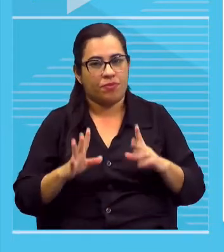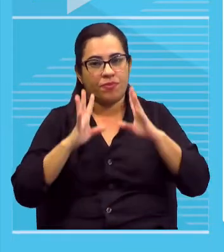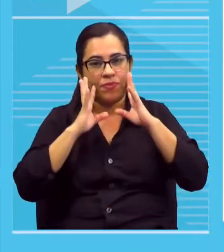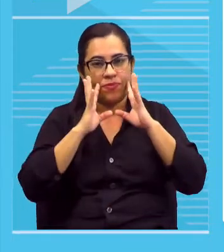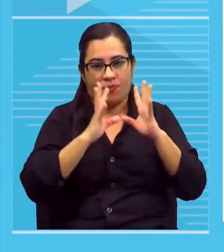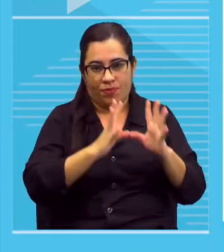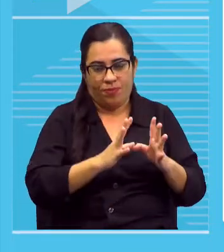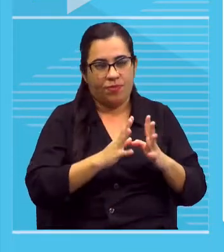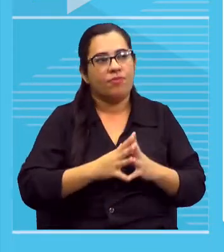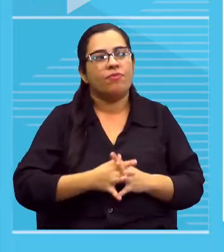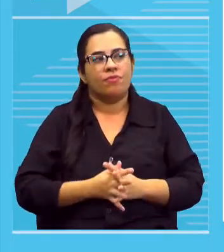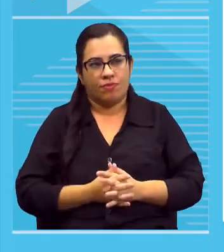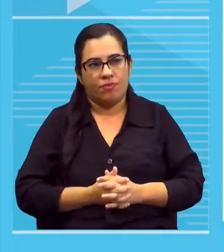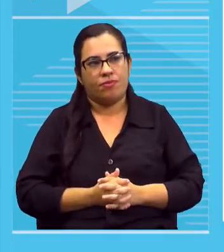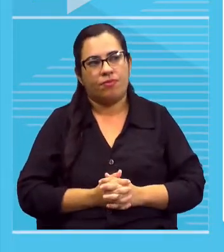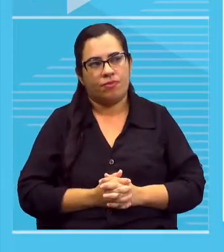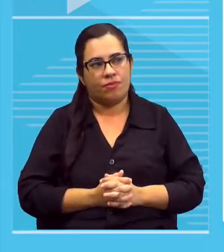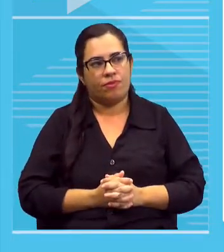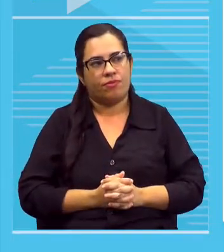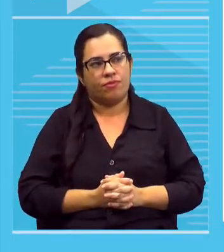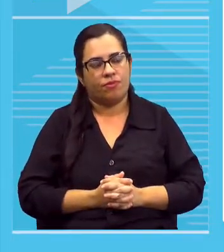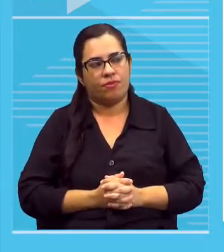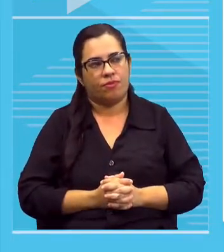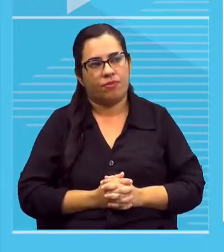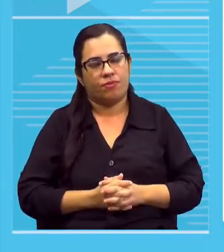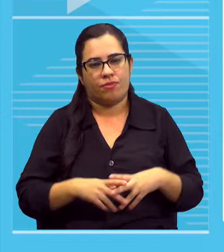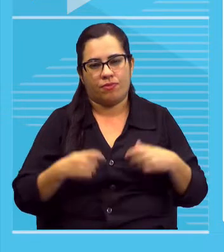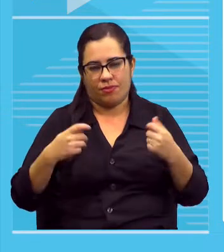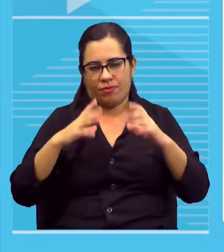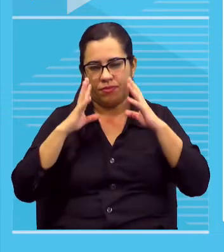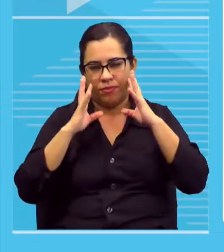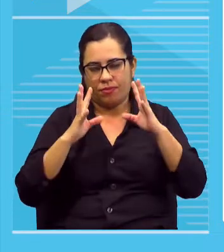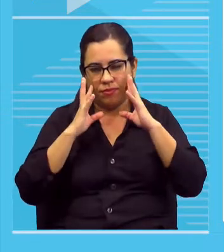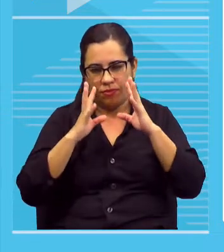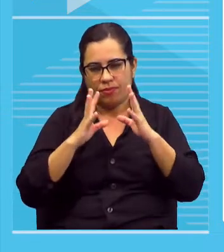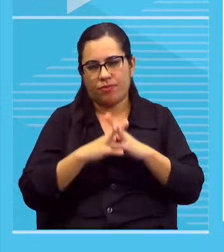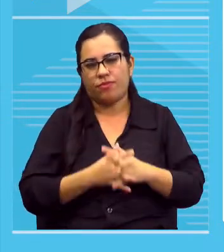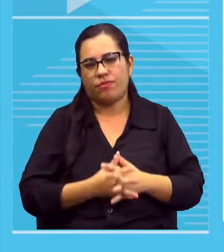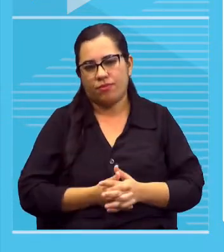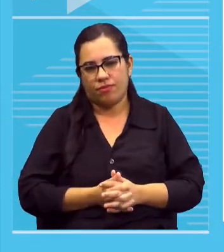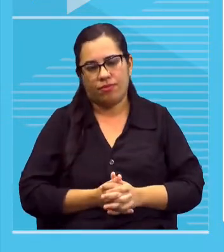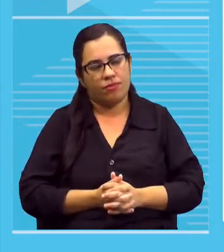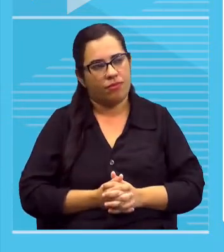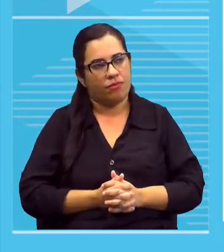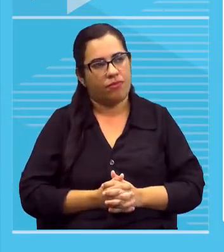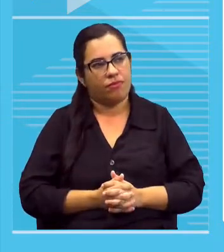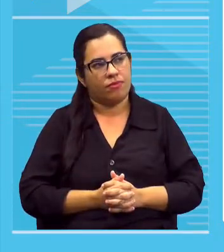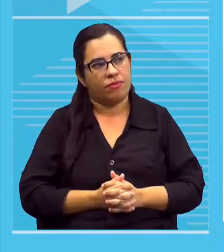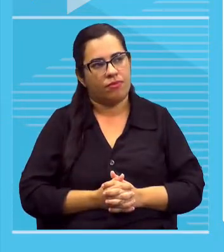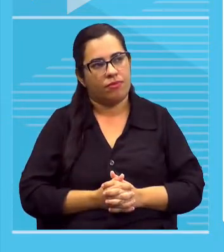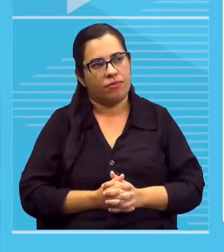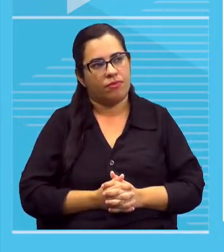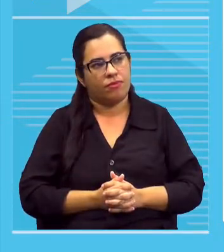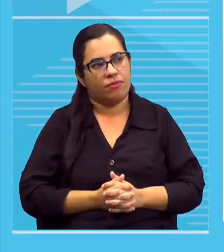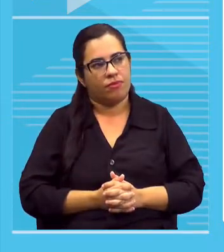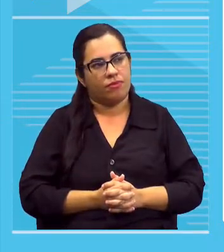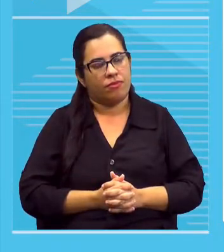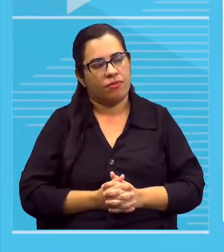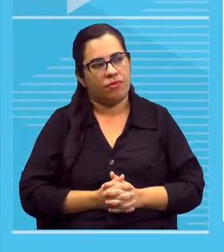A carinho Acompanha comigo vamos fazer aqui e é